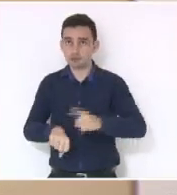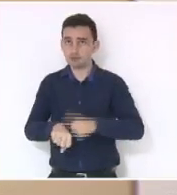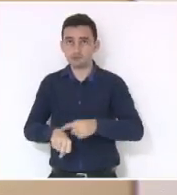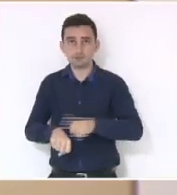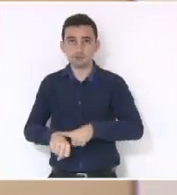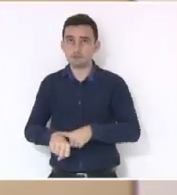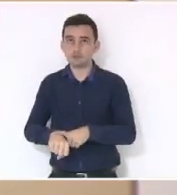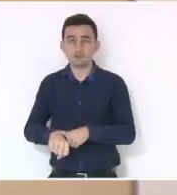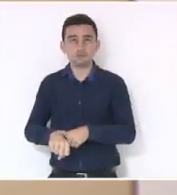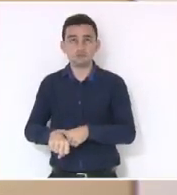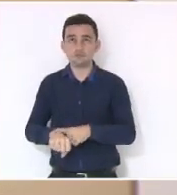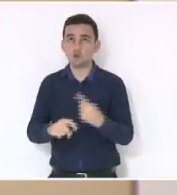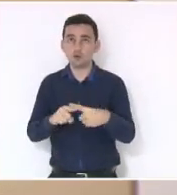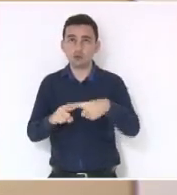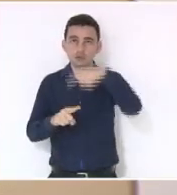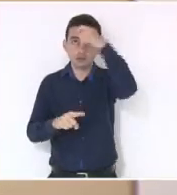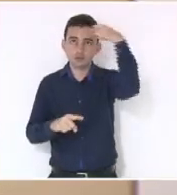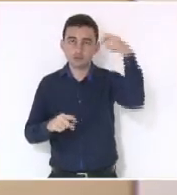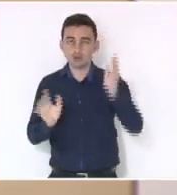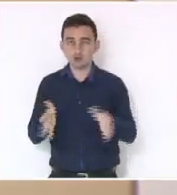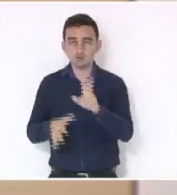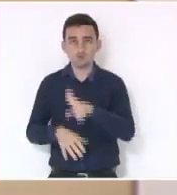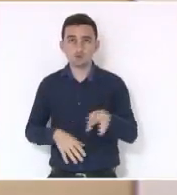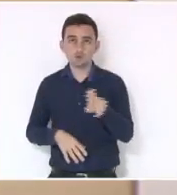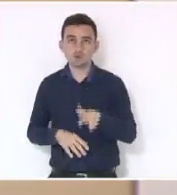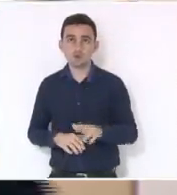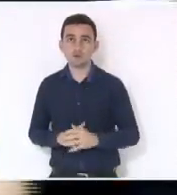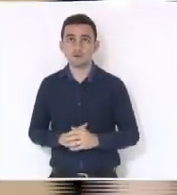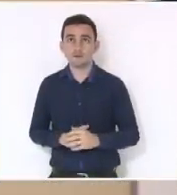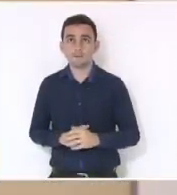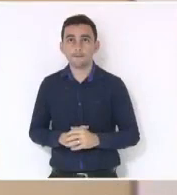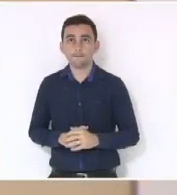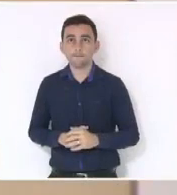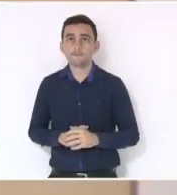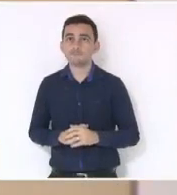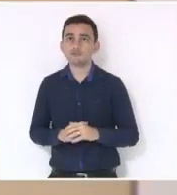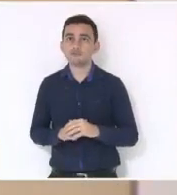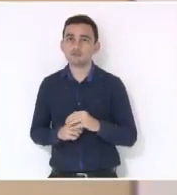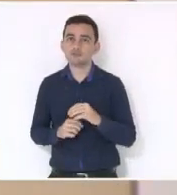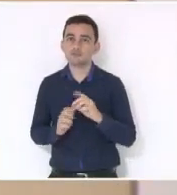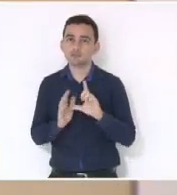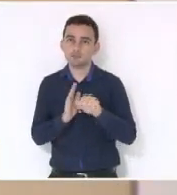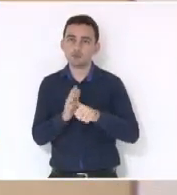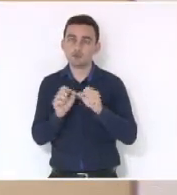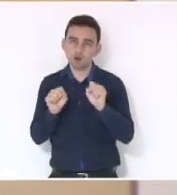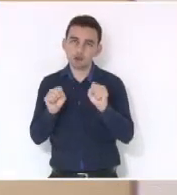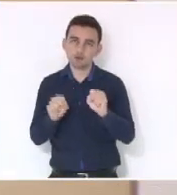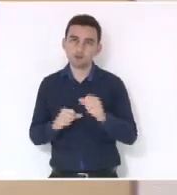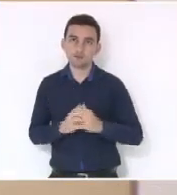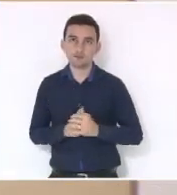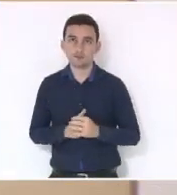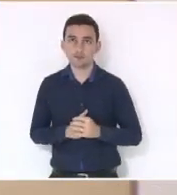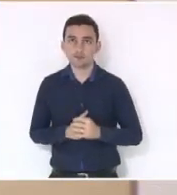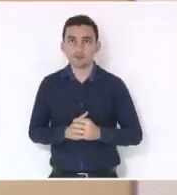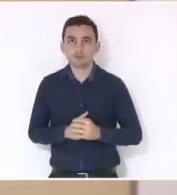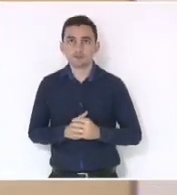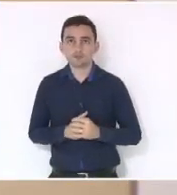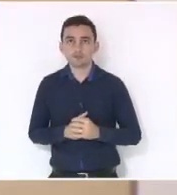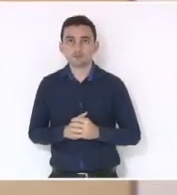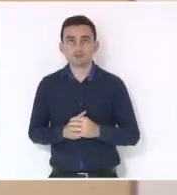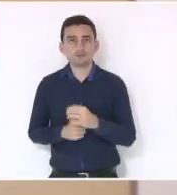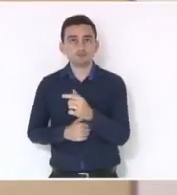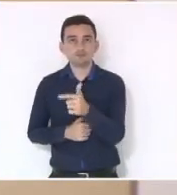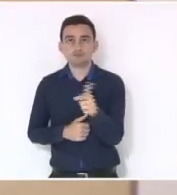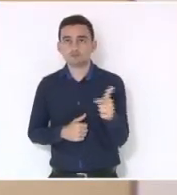deputado Darcy já usou da palavra. Mas na próxima, Vossa Excelência poderá fazer uso. Não